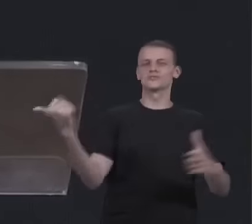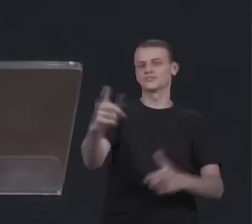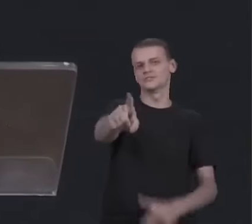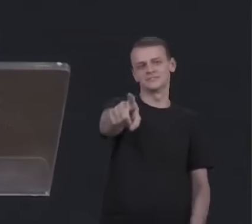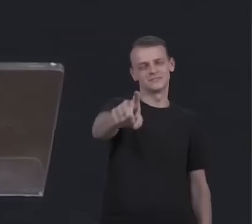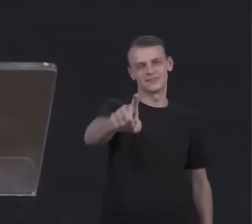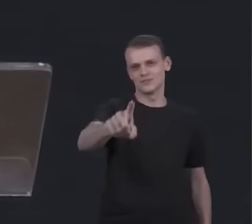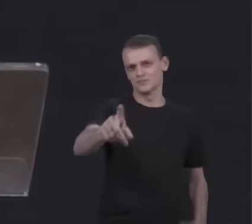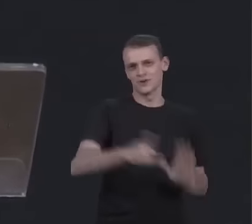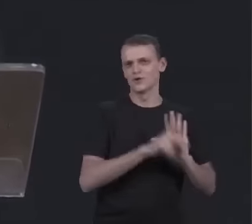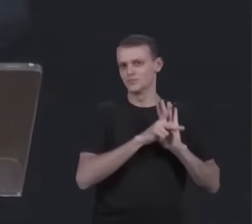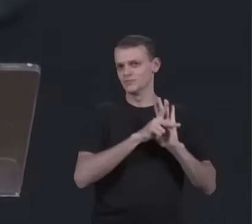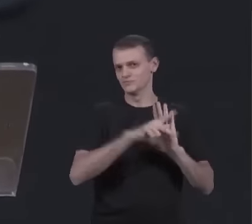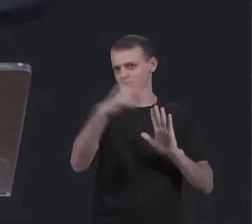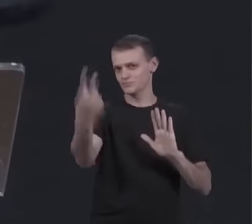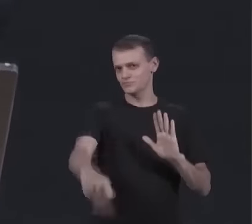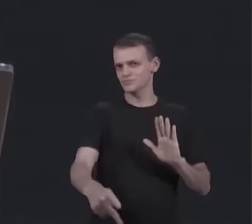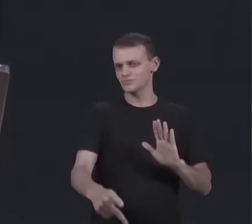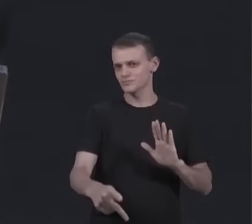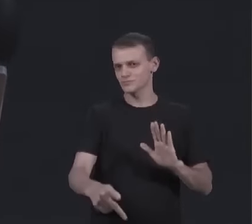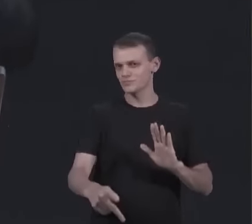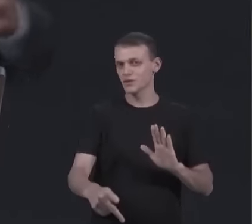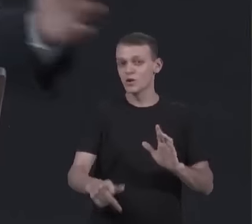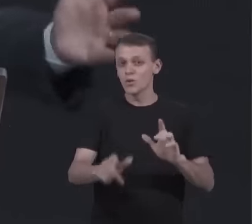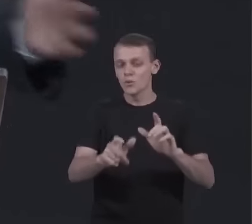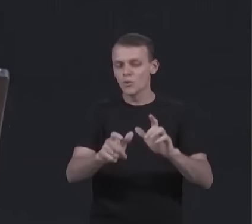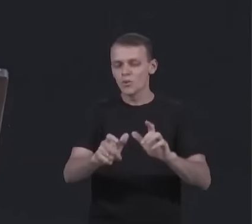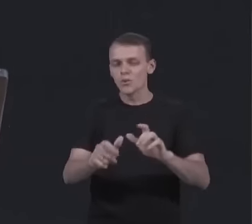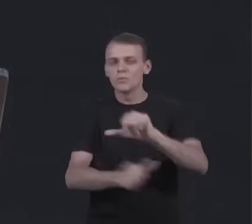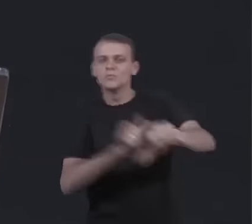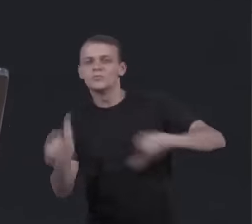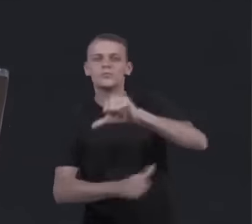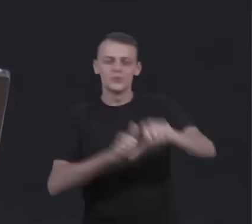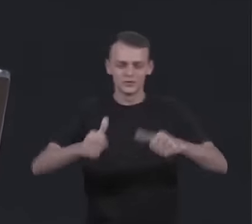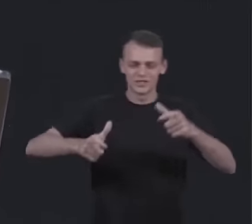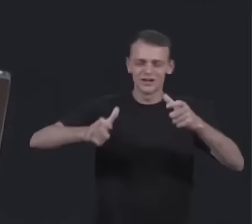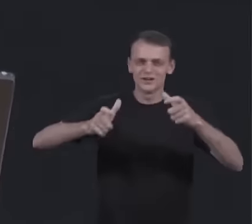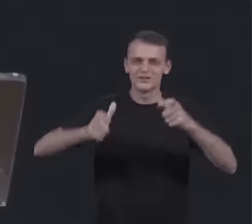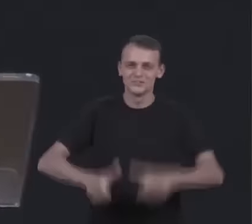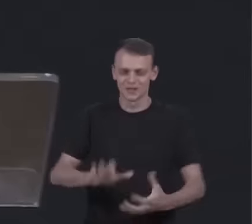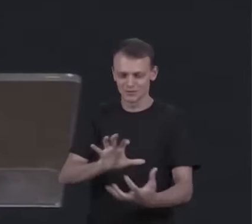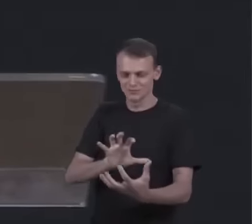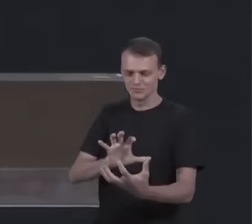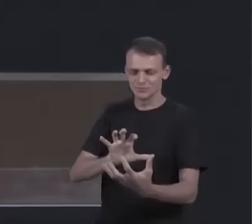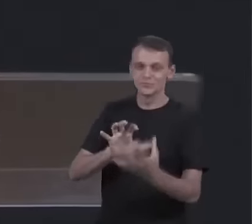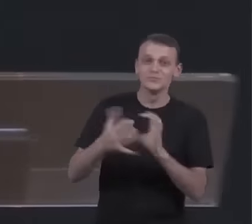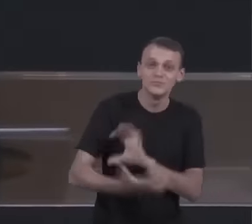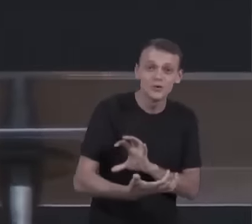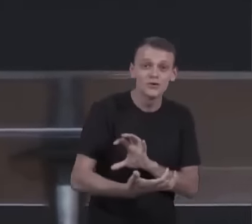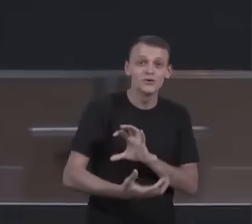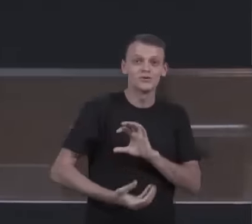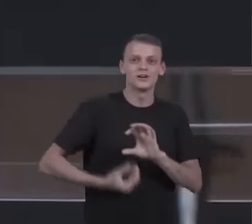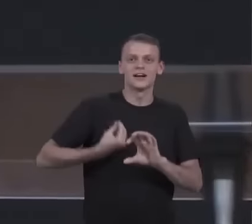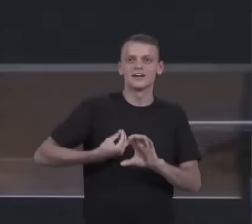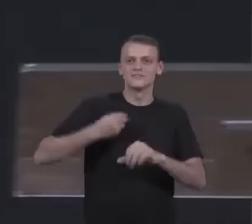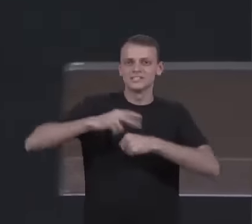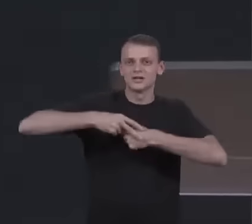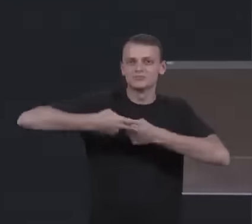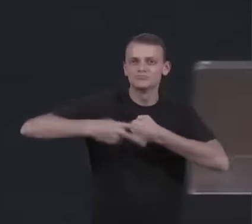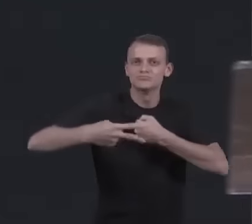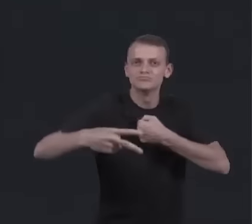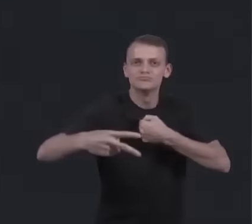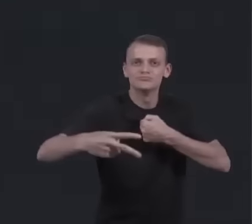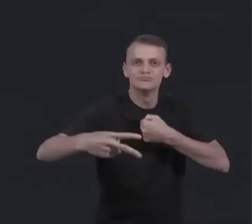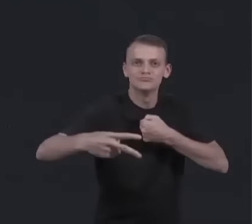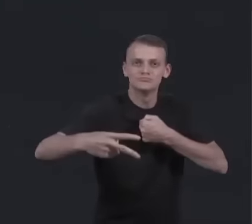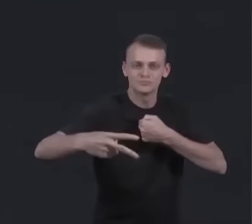Você carrega um poder que molda o ambiente ao seu redor e transforma a sua circunstância.